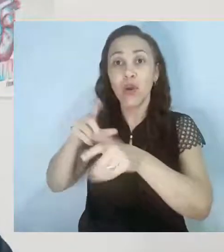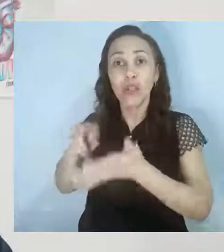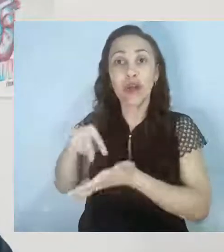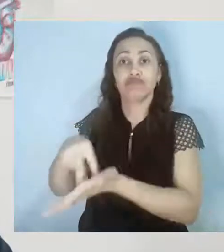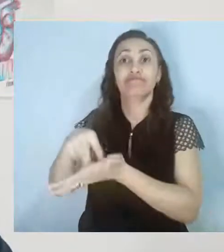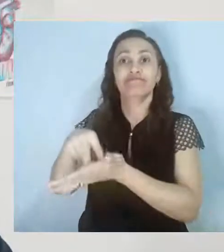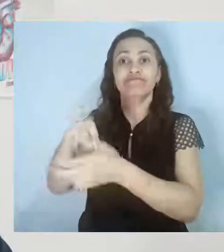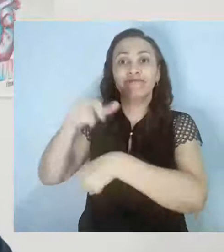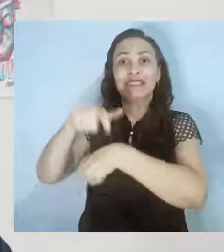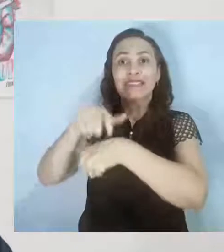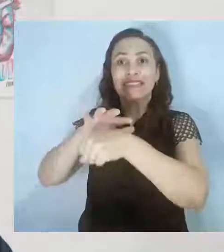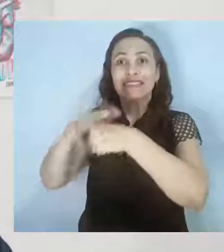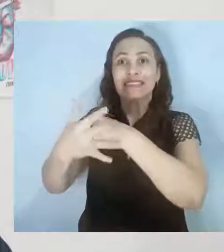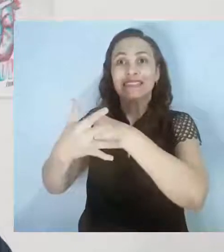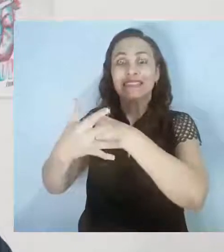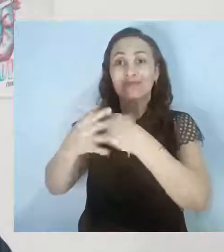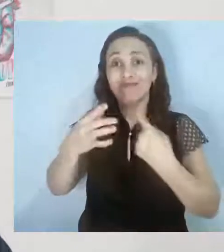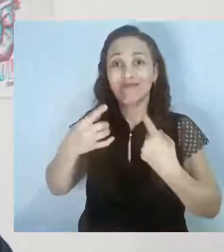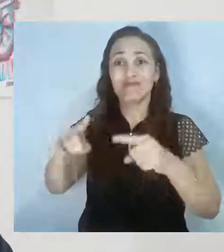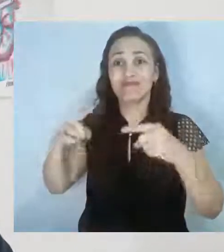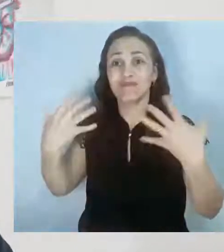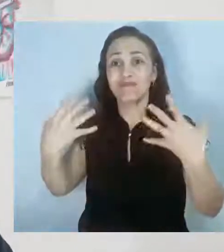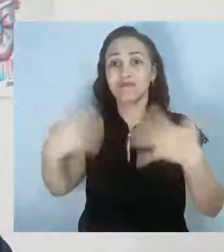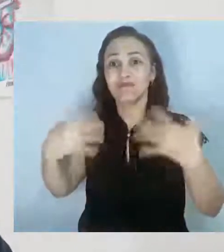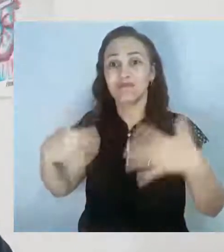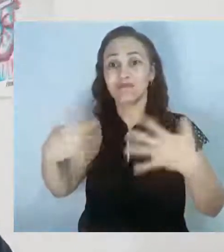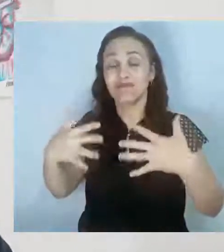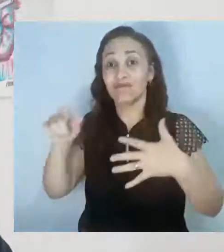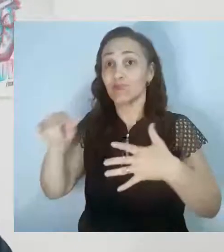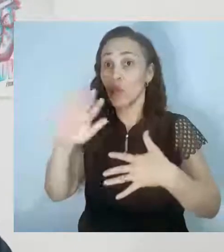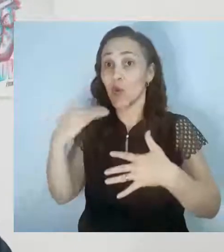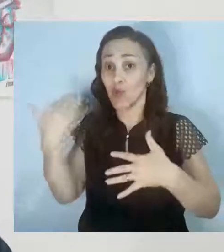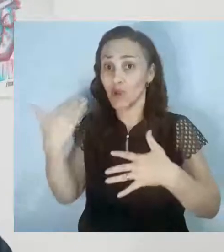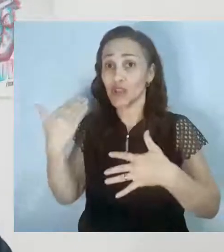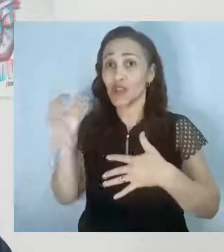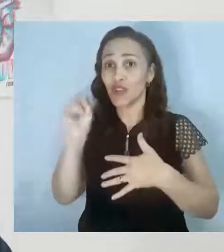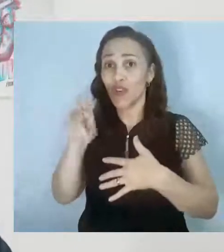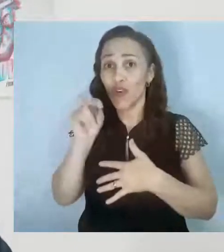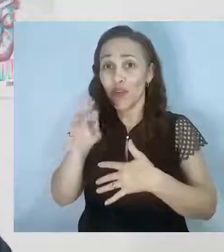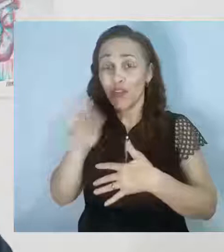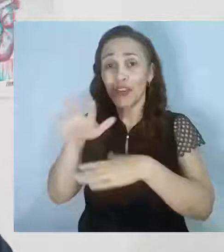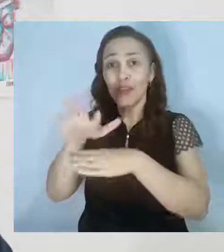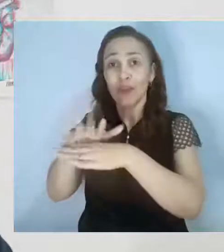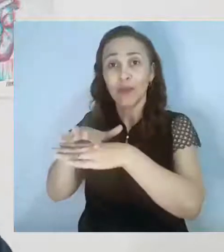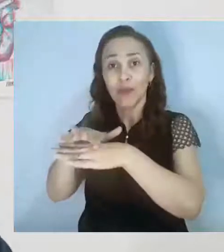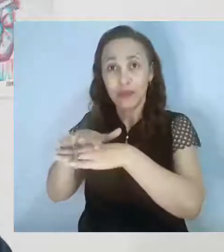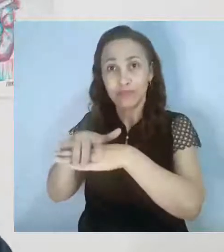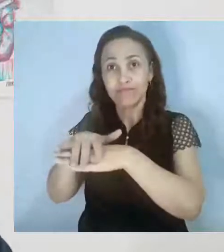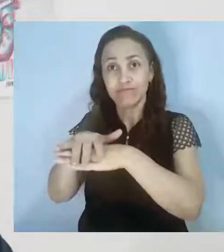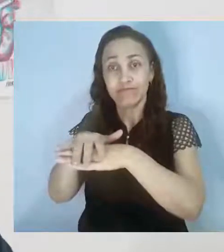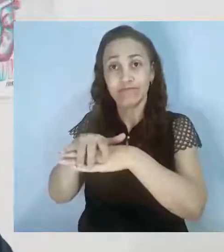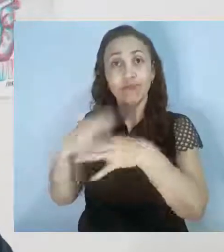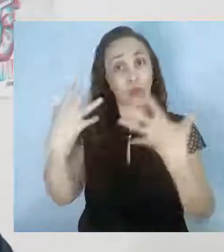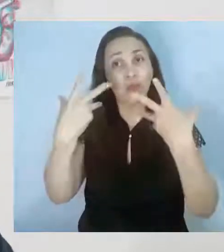contra o terror e o mal da morte, do vírus, da doença. É lindo